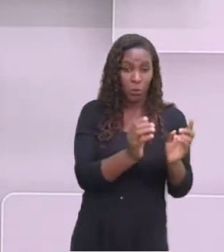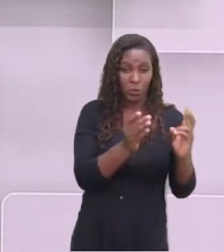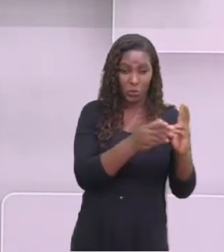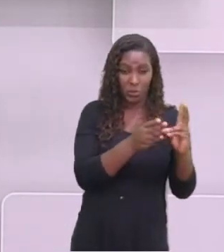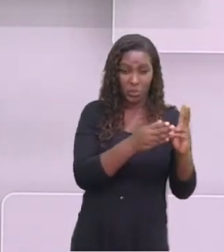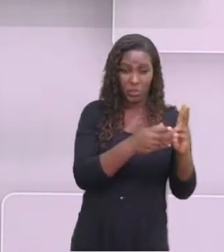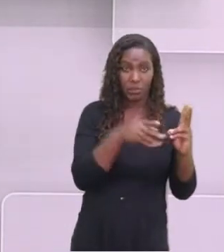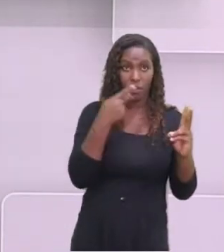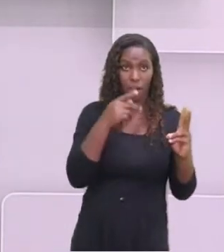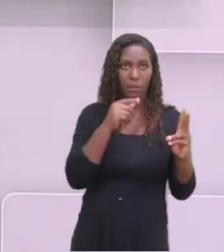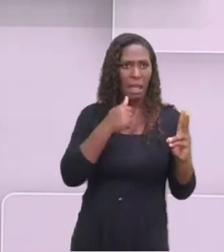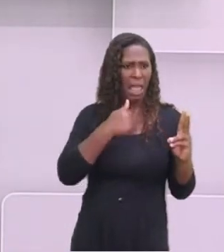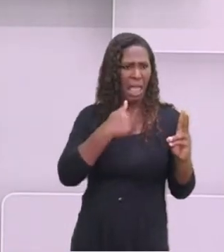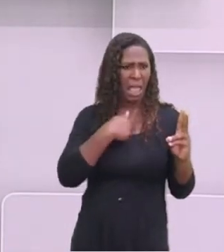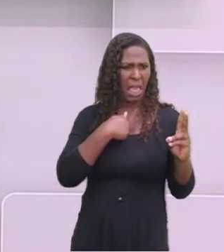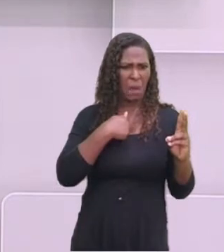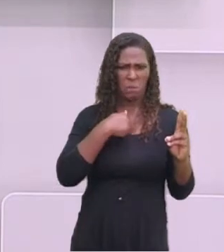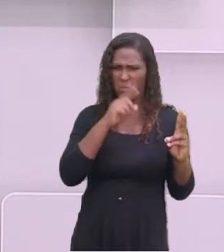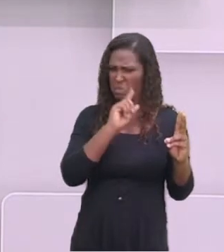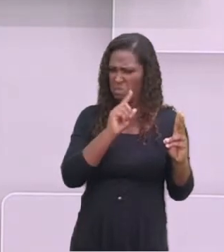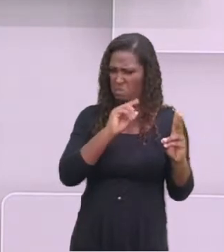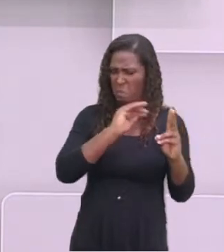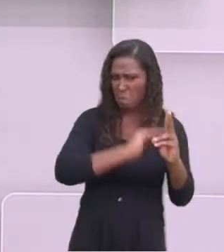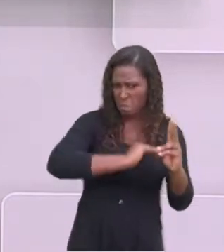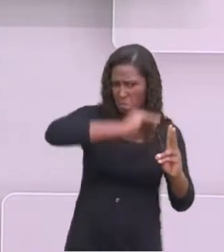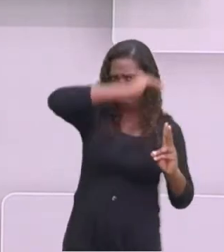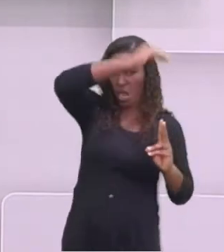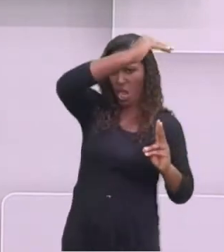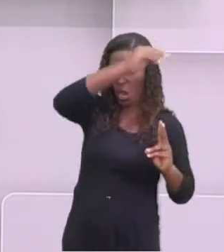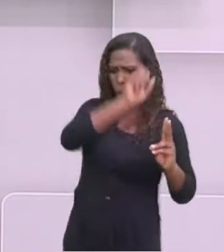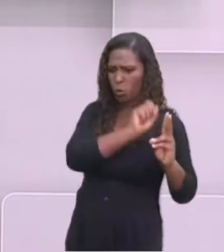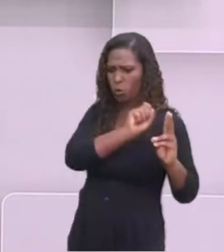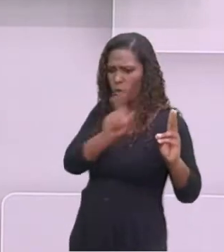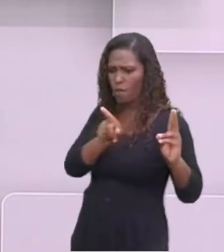de organização. Eles não tinham